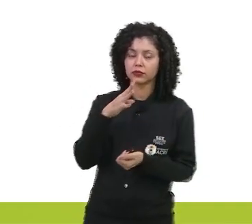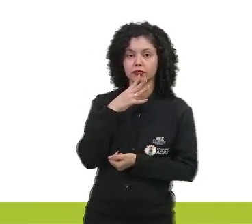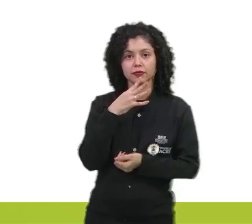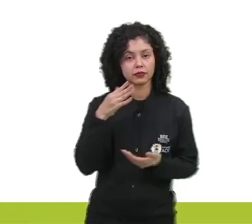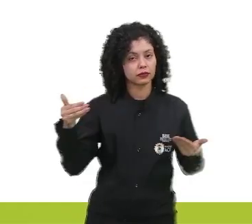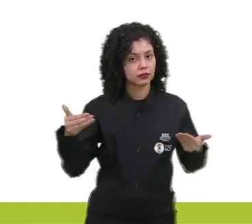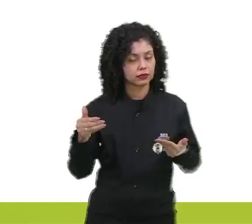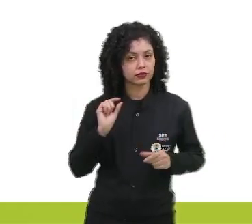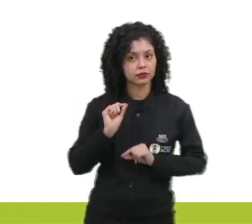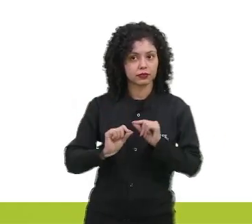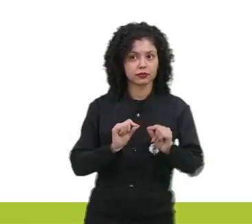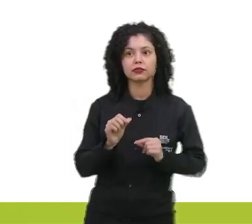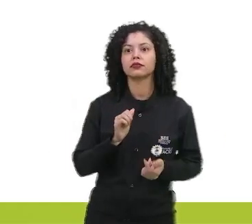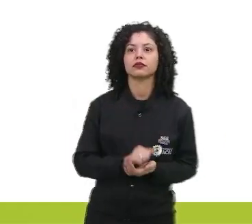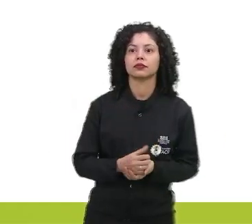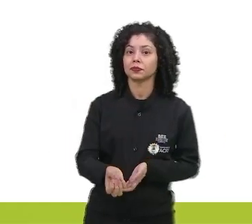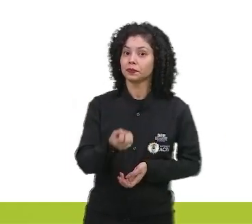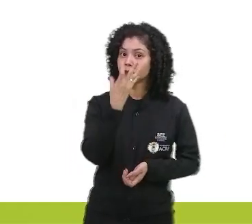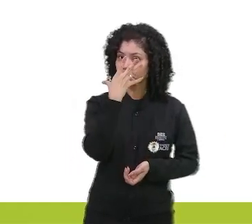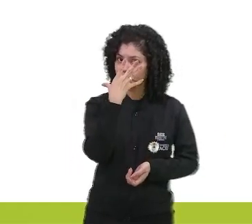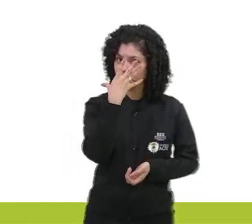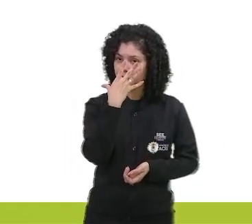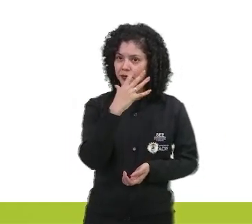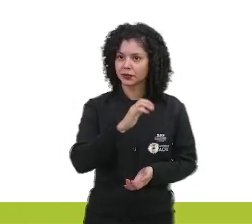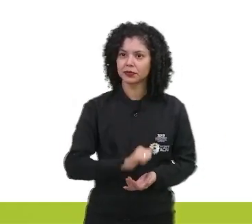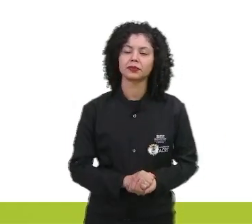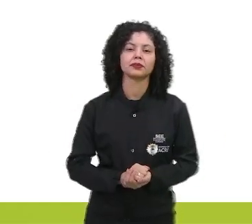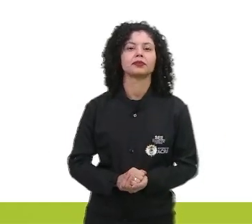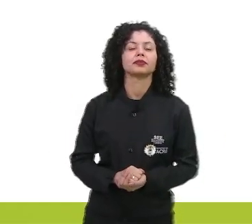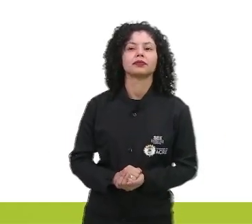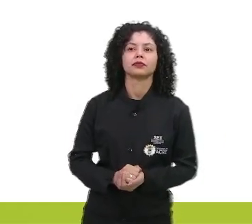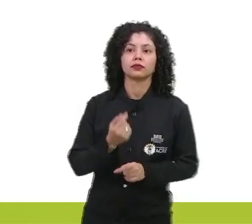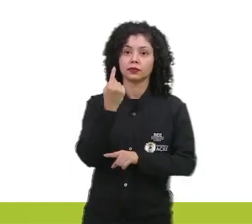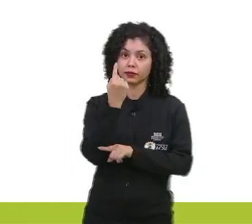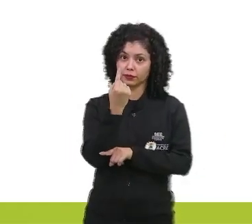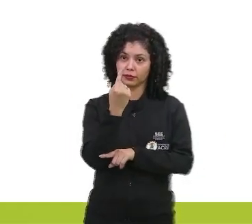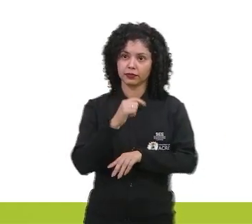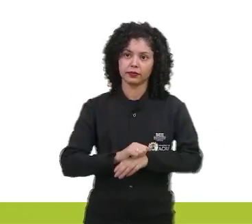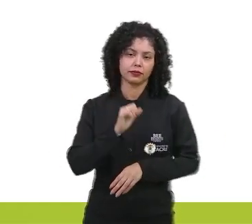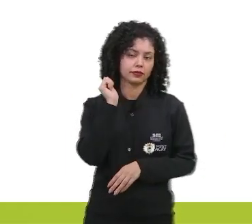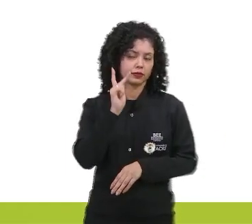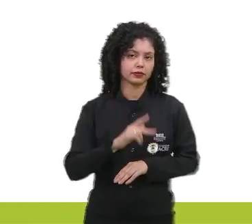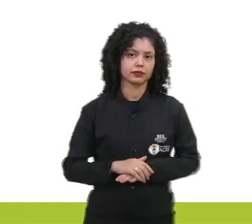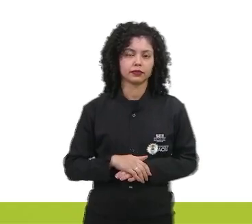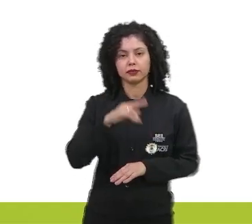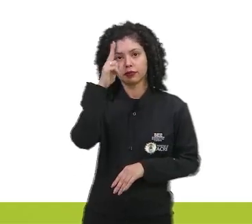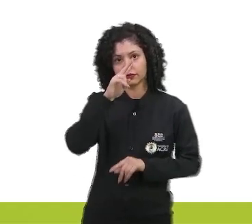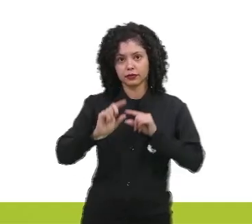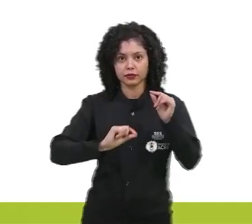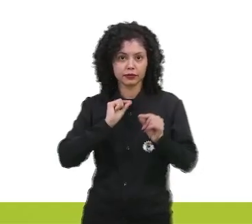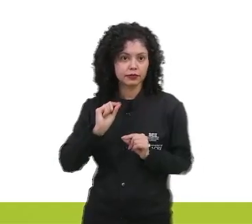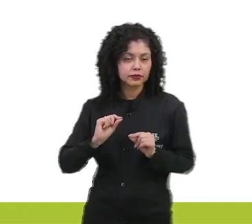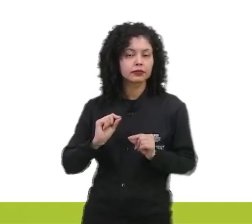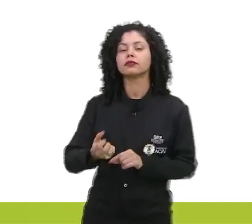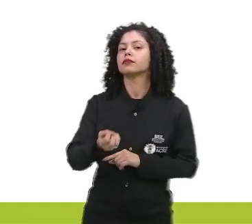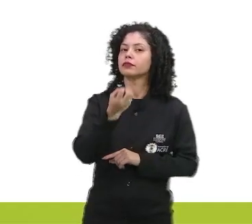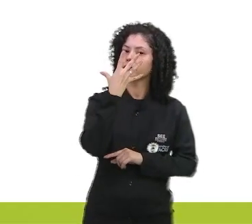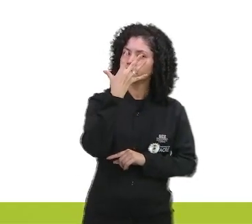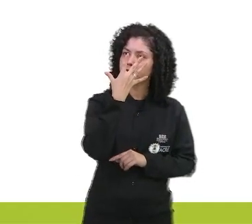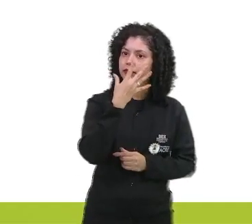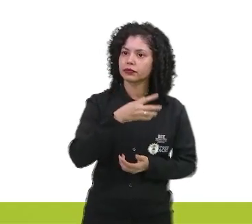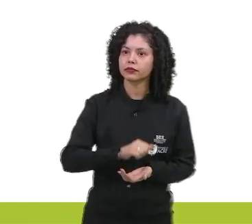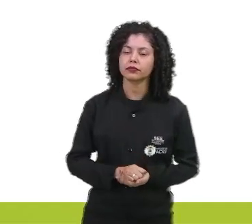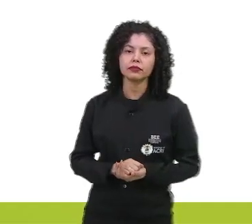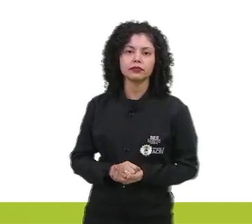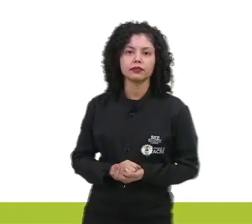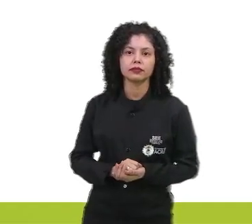hoje é a fotografia, na unidade 1. Ok? Lembrando aí que a